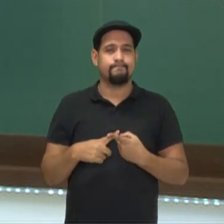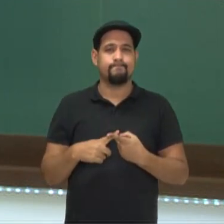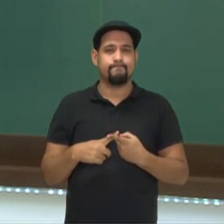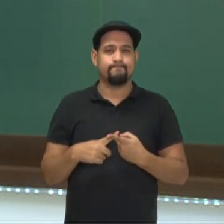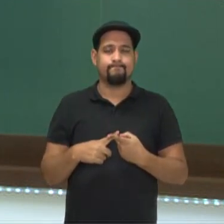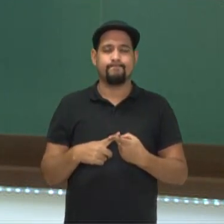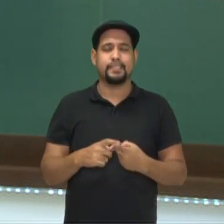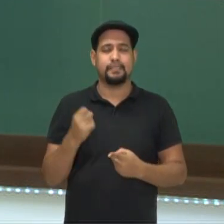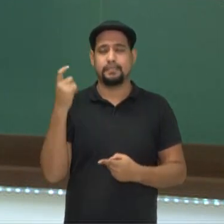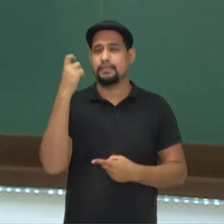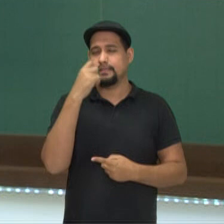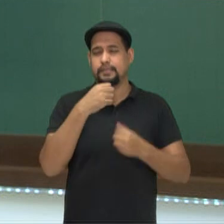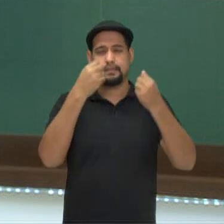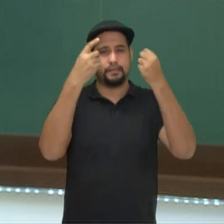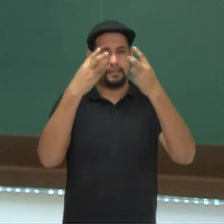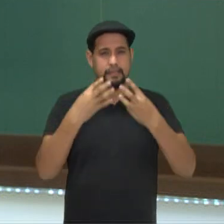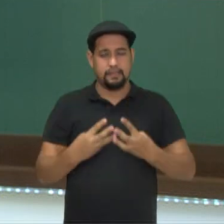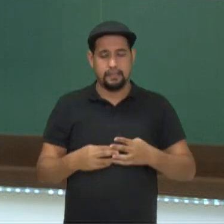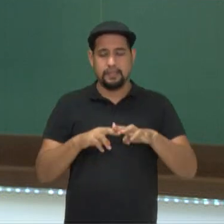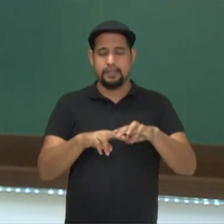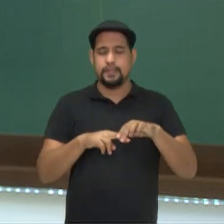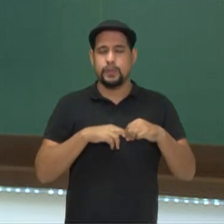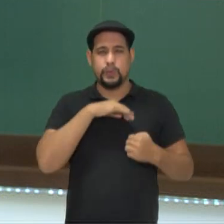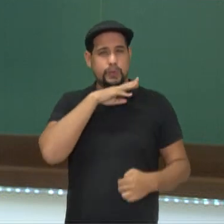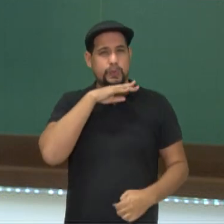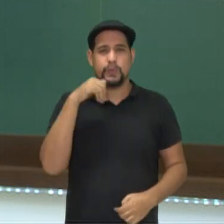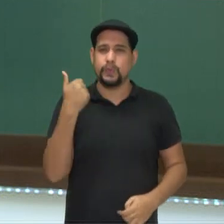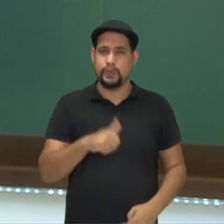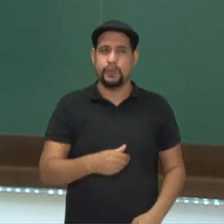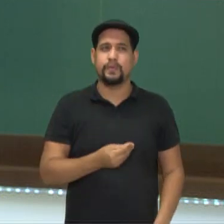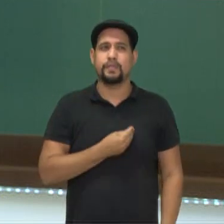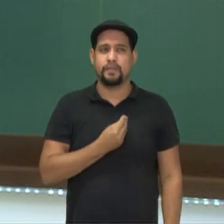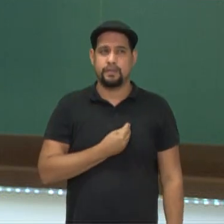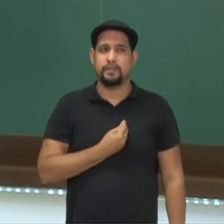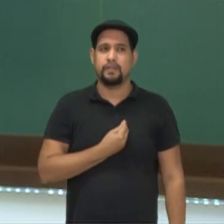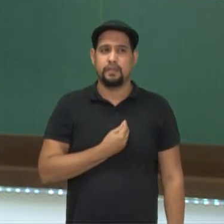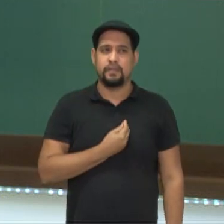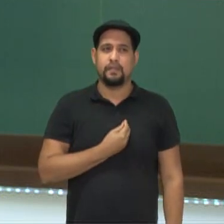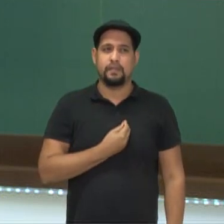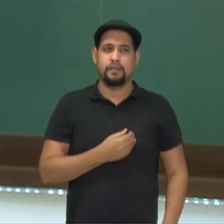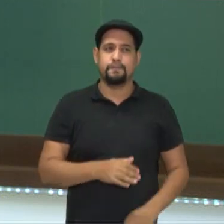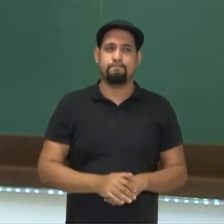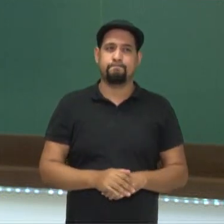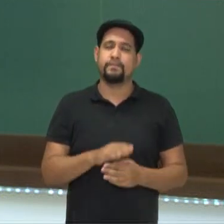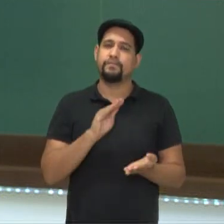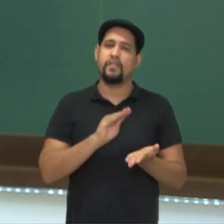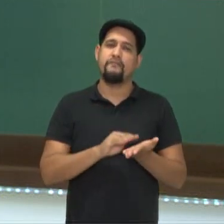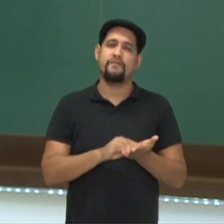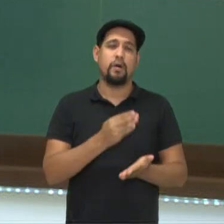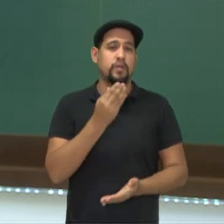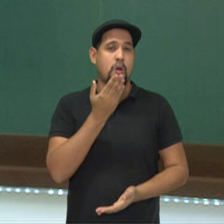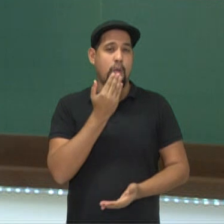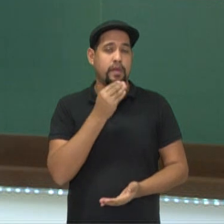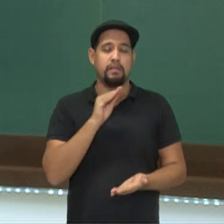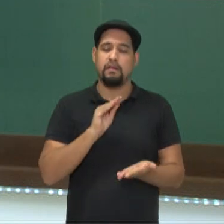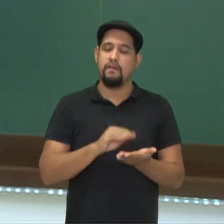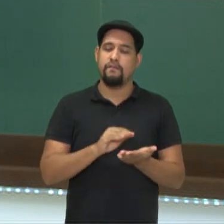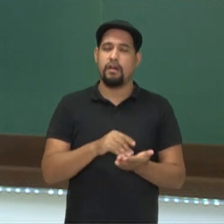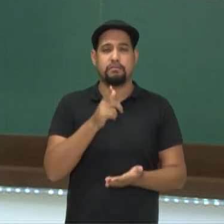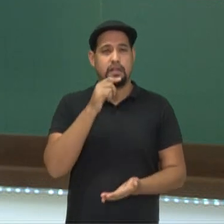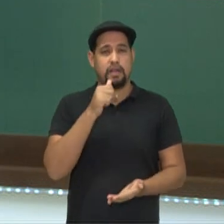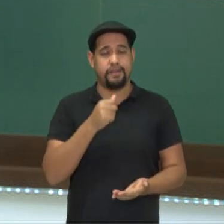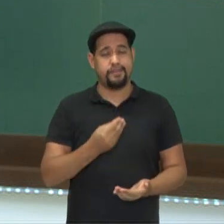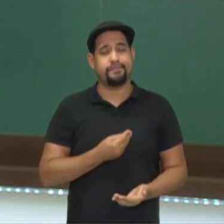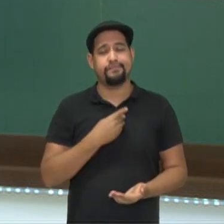tenho nem palavras para descrever a situação terrível em que elas estão passando para fazer isso. Falta comida e água. Essa é a vida